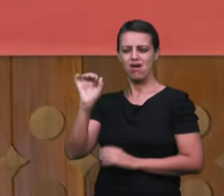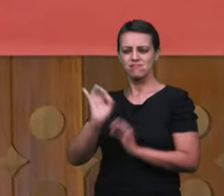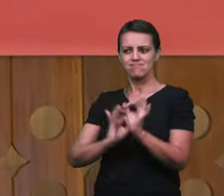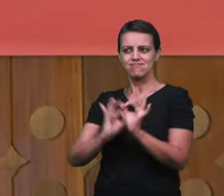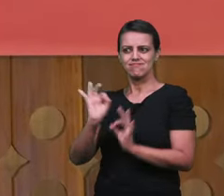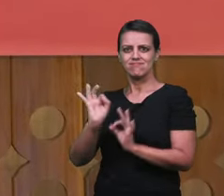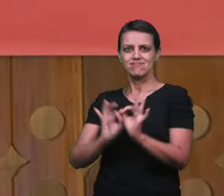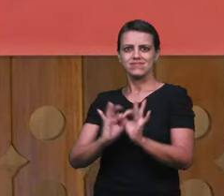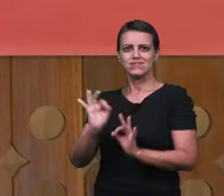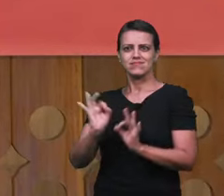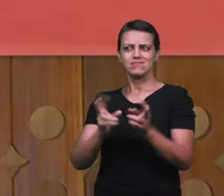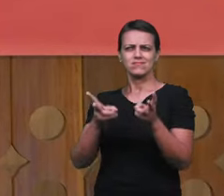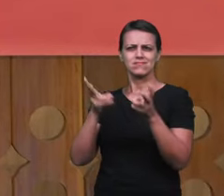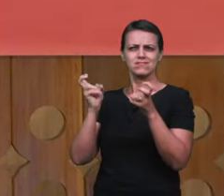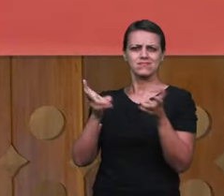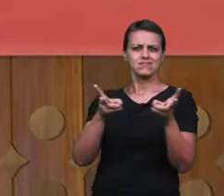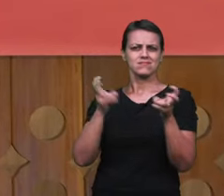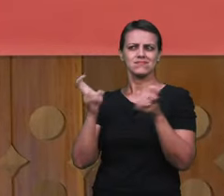não se preparar,